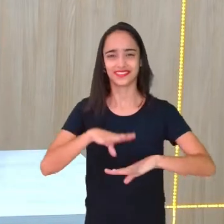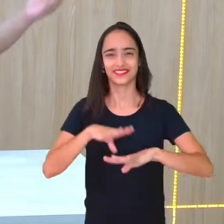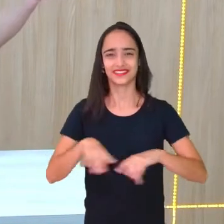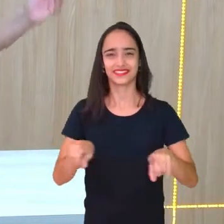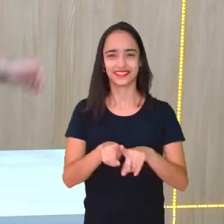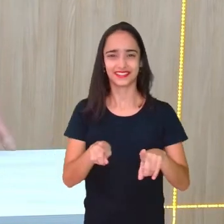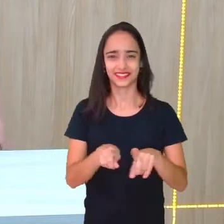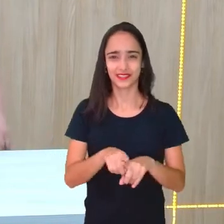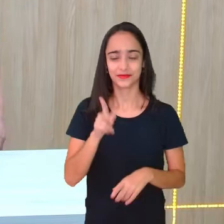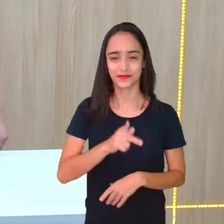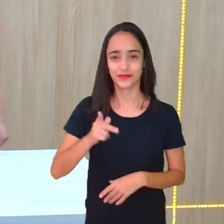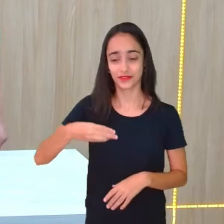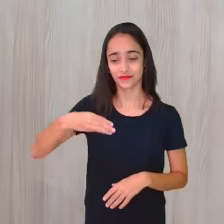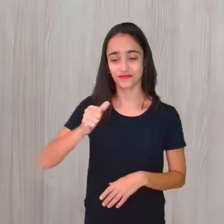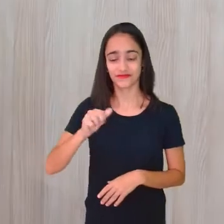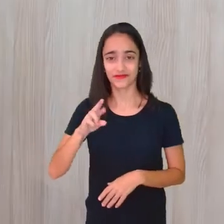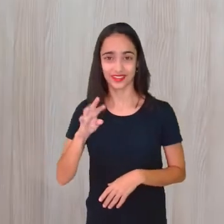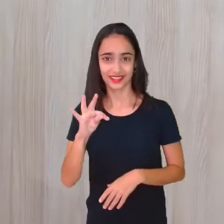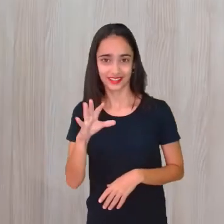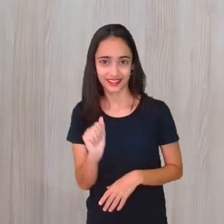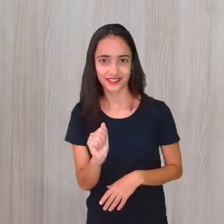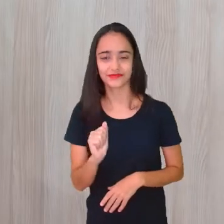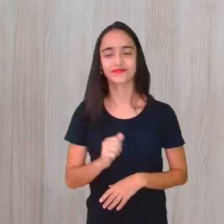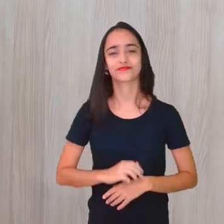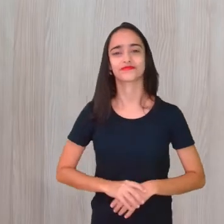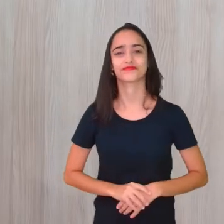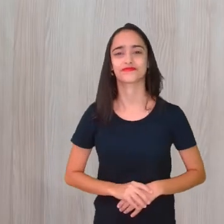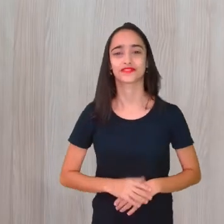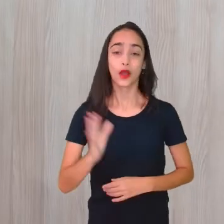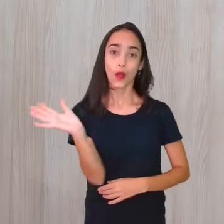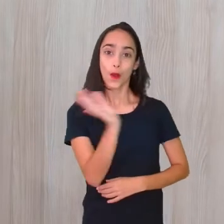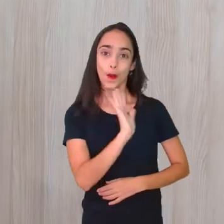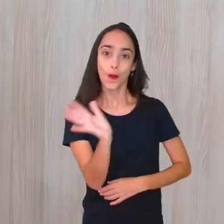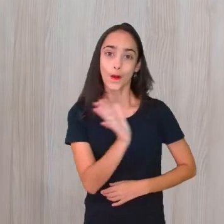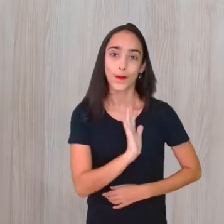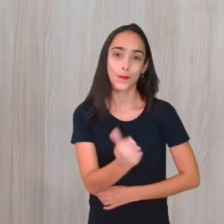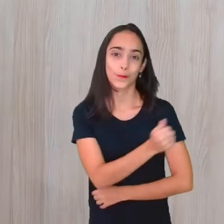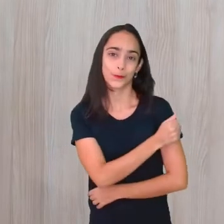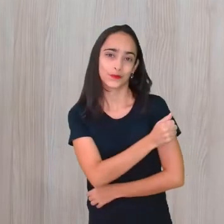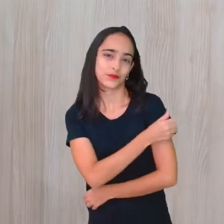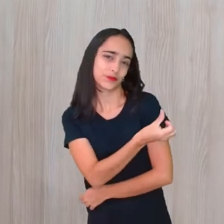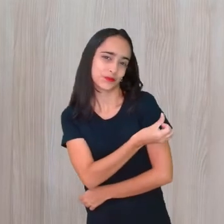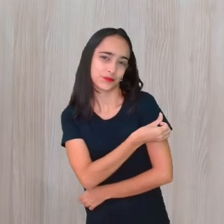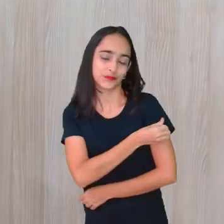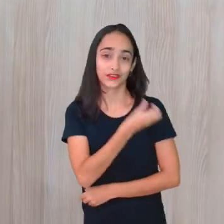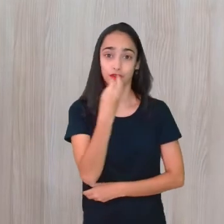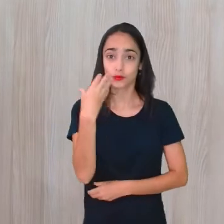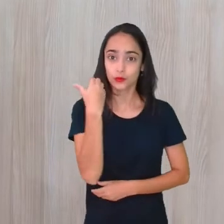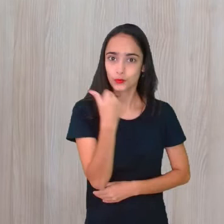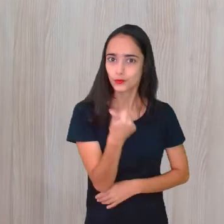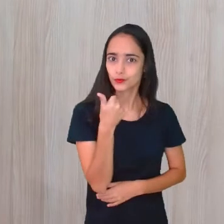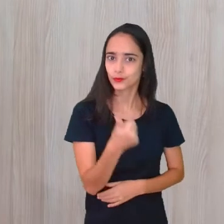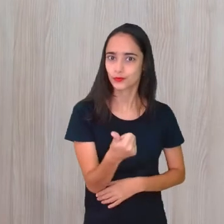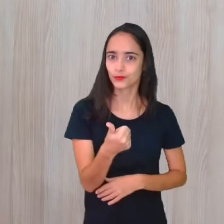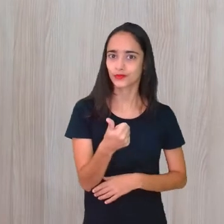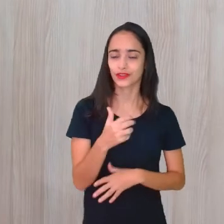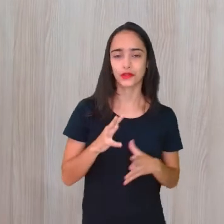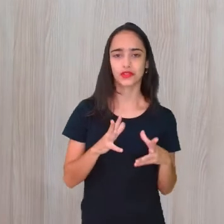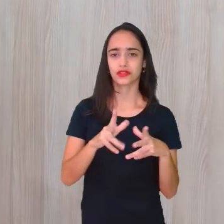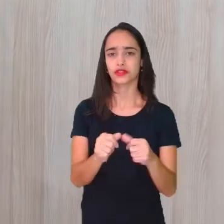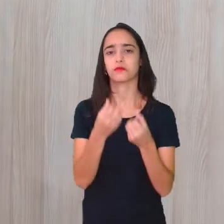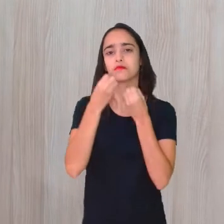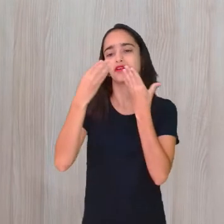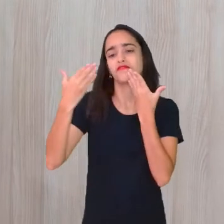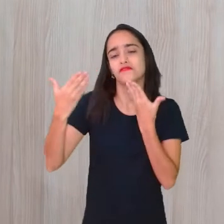matemática, professora Marta. Olá, queridos alunos do sexto ano, tudo bem com vocês? Sejam todos e